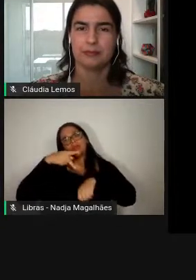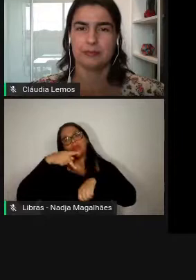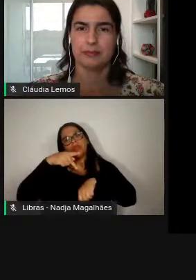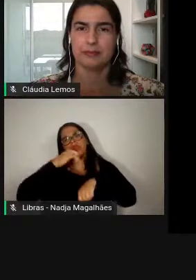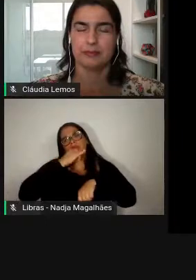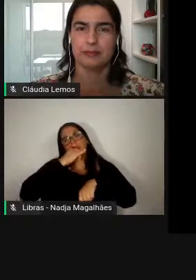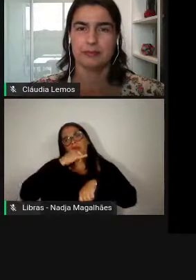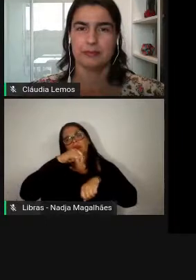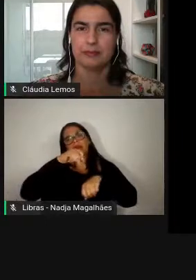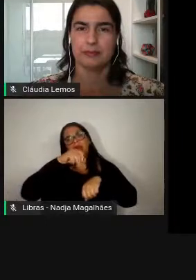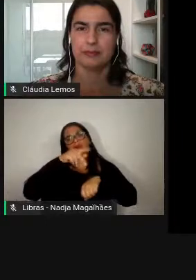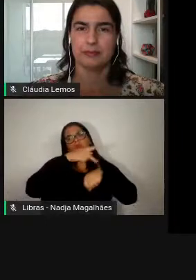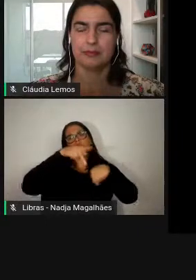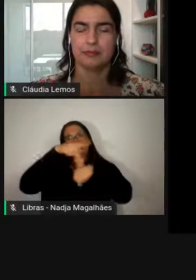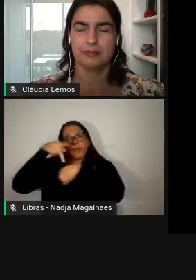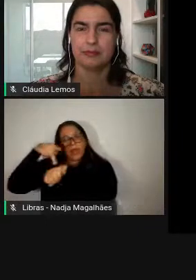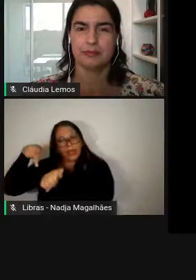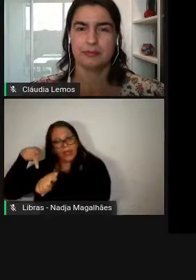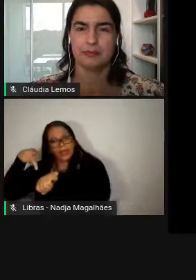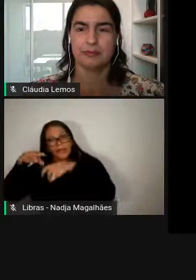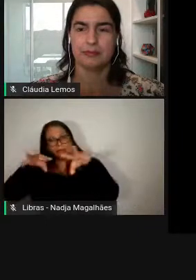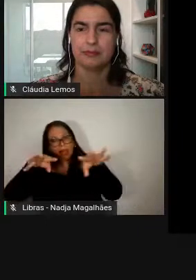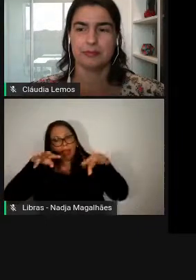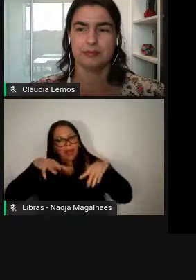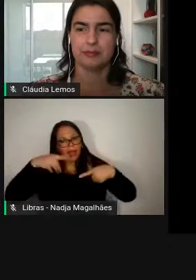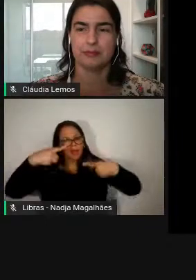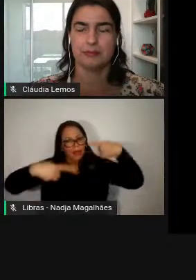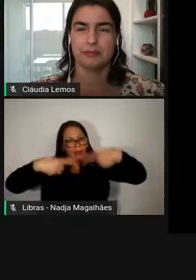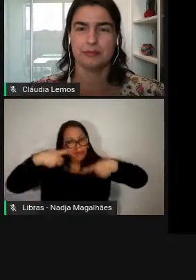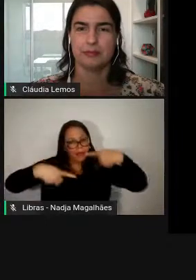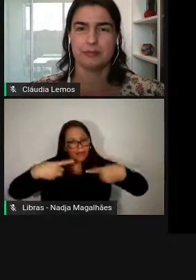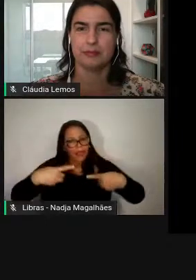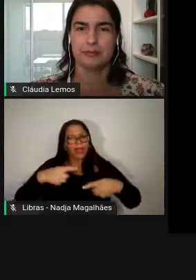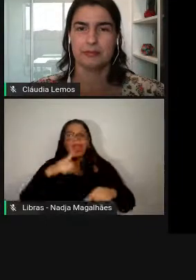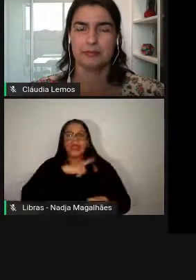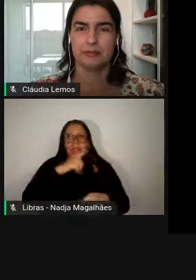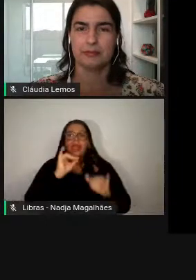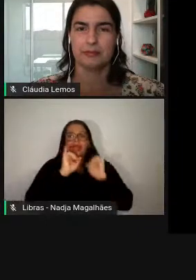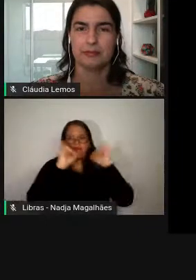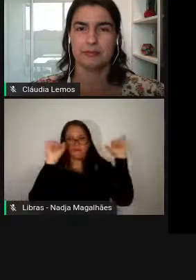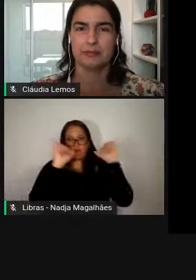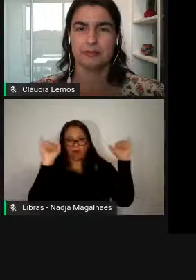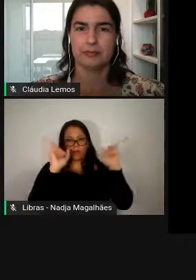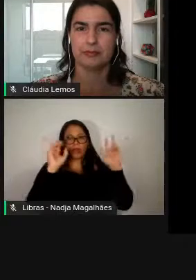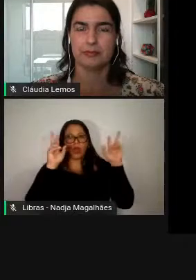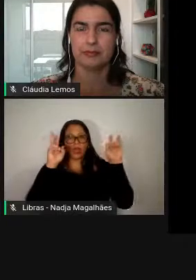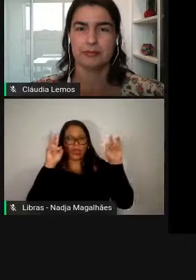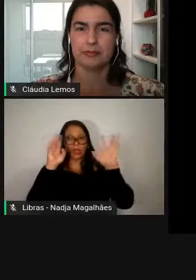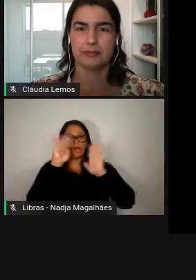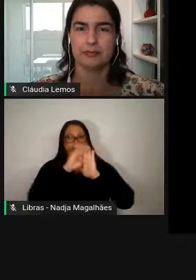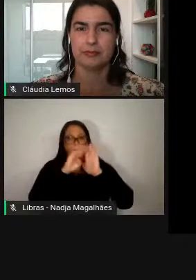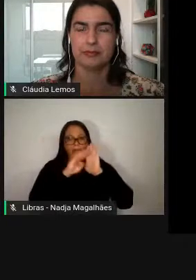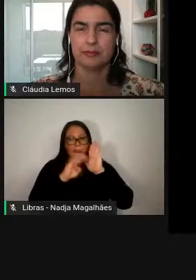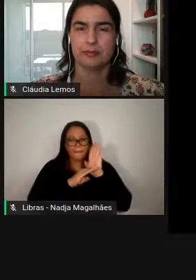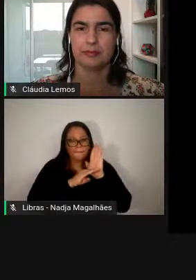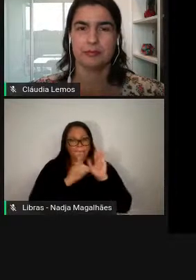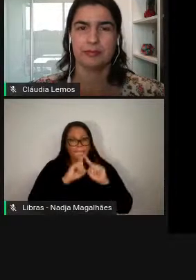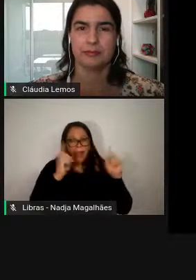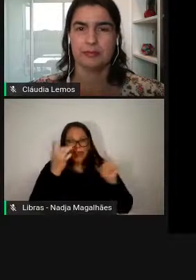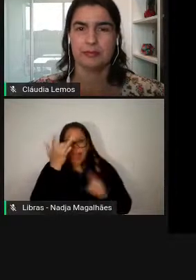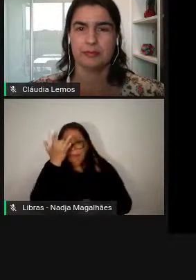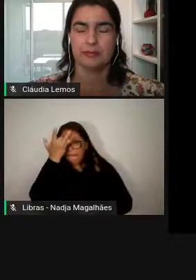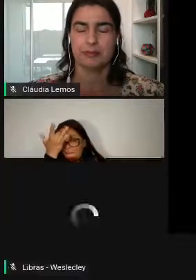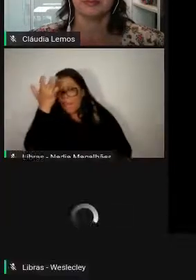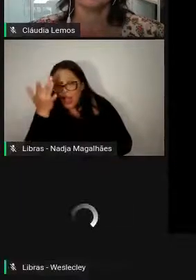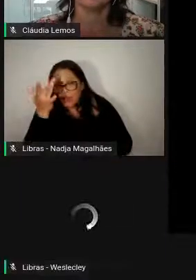pelos parlamentos, entendeu? Eles oferecem essa transmissão, oferecem a tal da agenda, mas nem sempre isso é fácil de entender